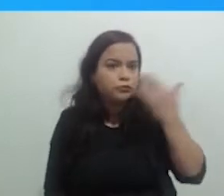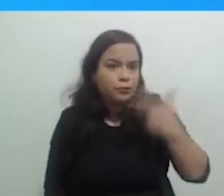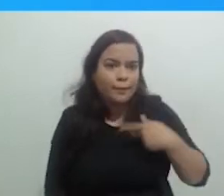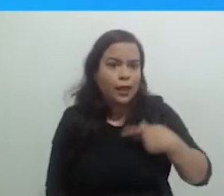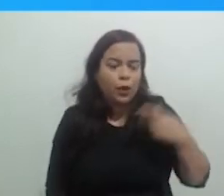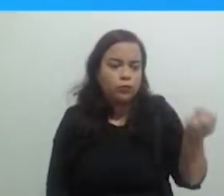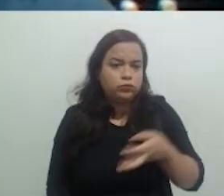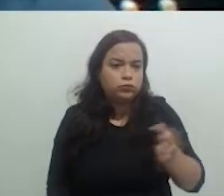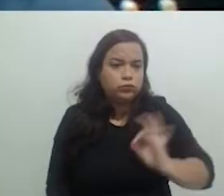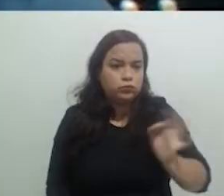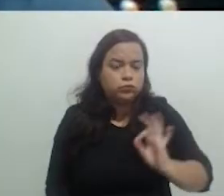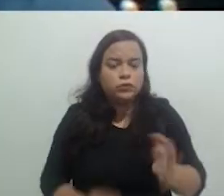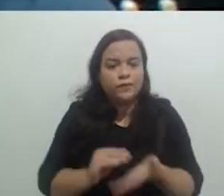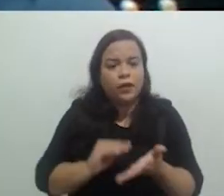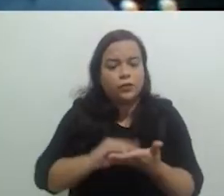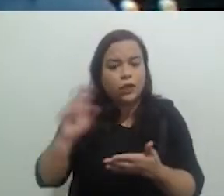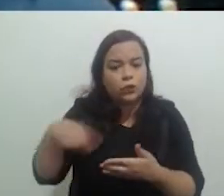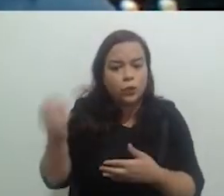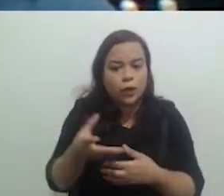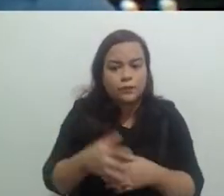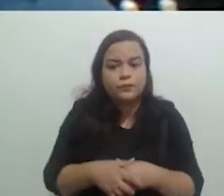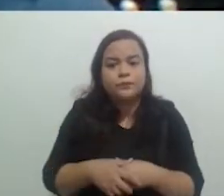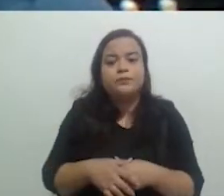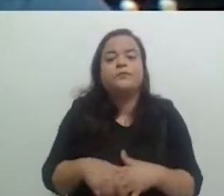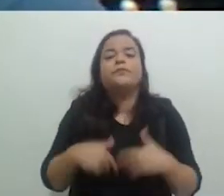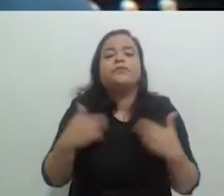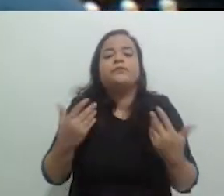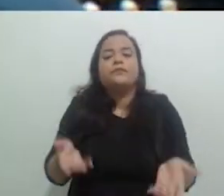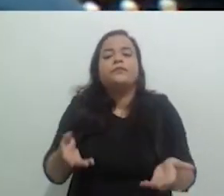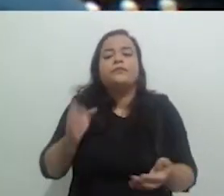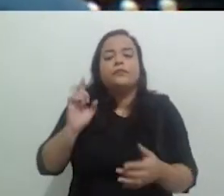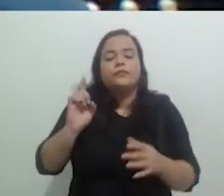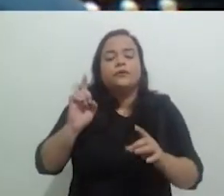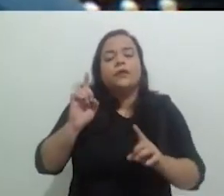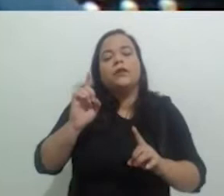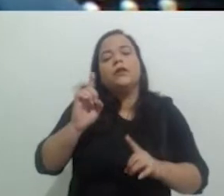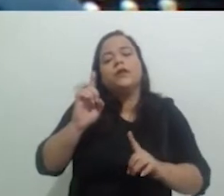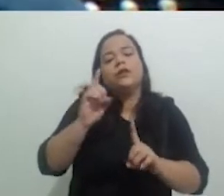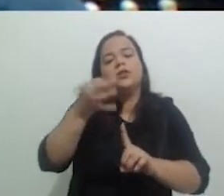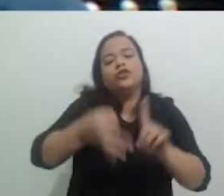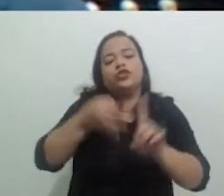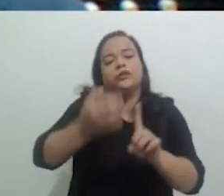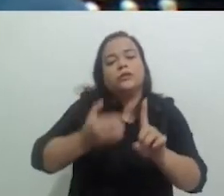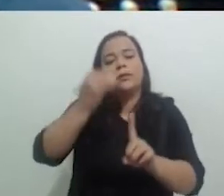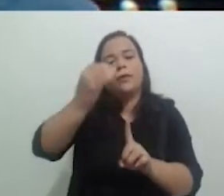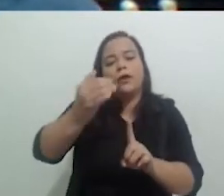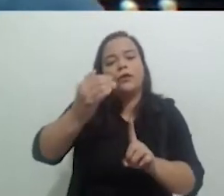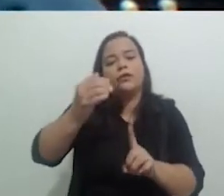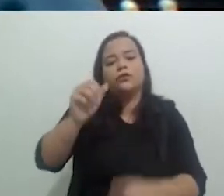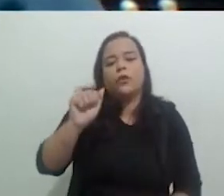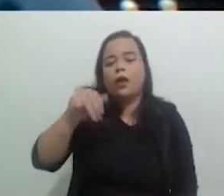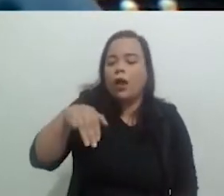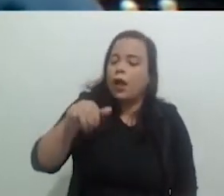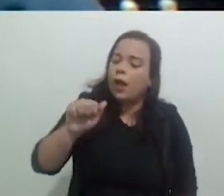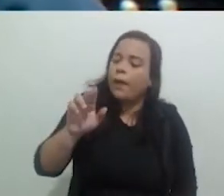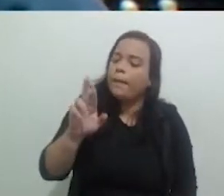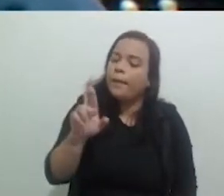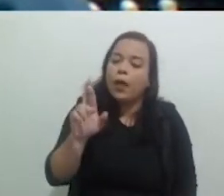Bom, então, o desembargador Mauri será o relator para o acordo. Segundo.